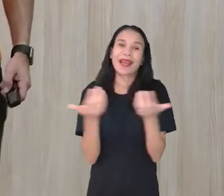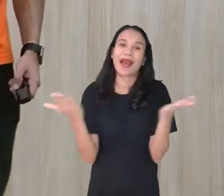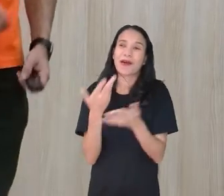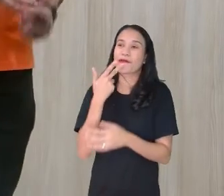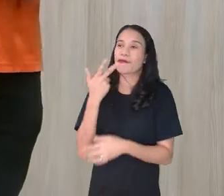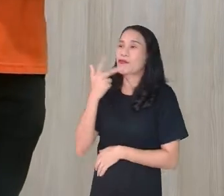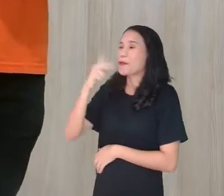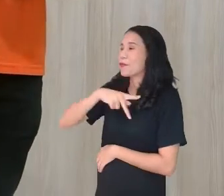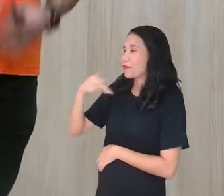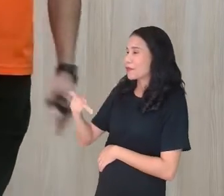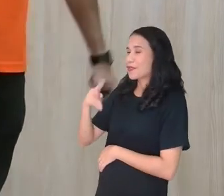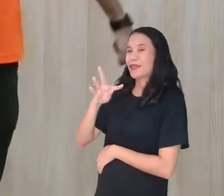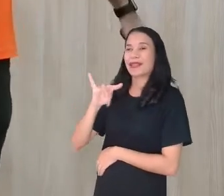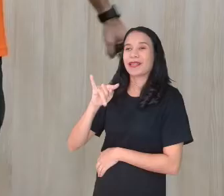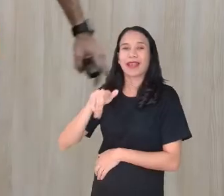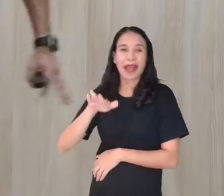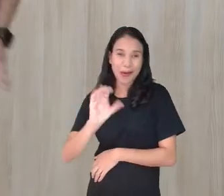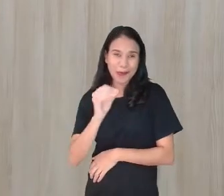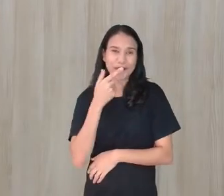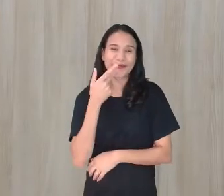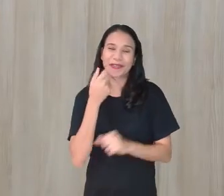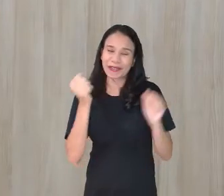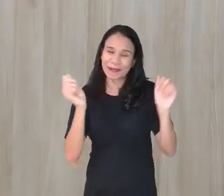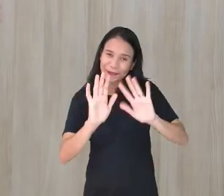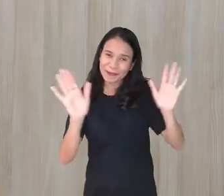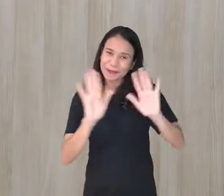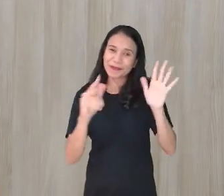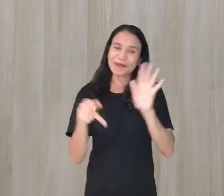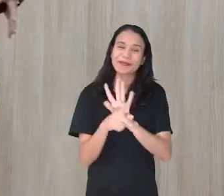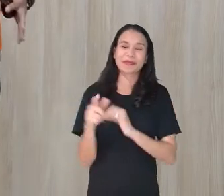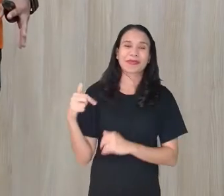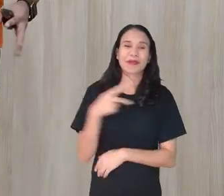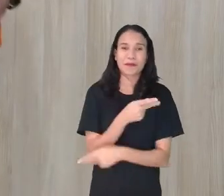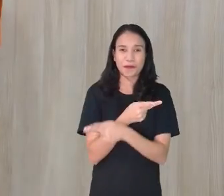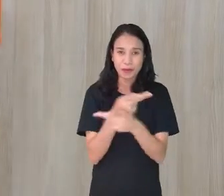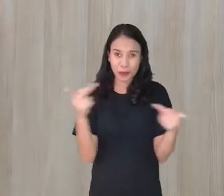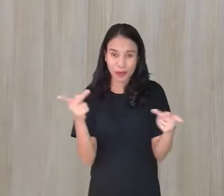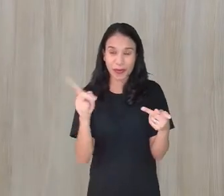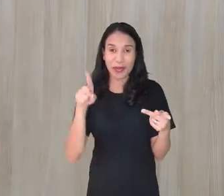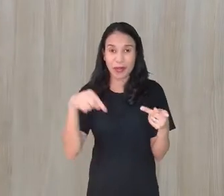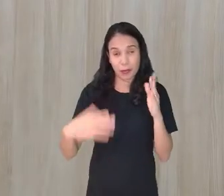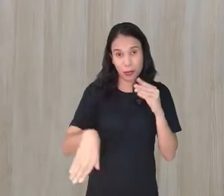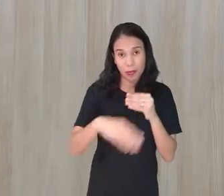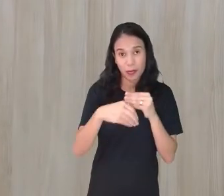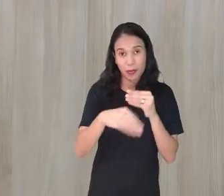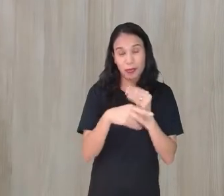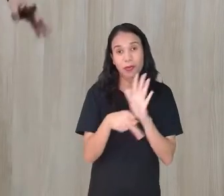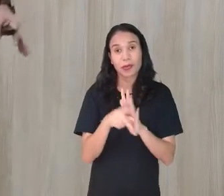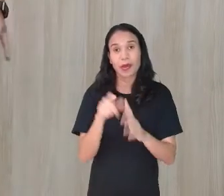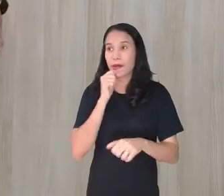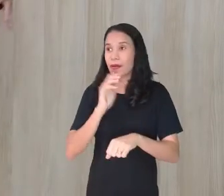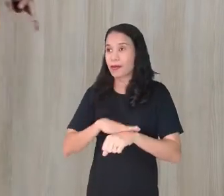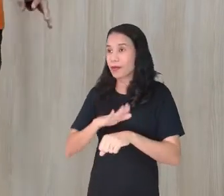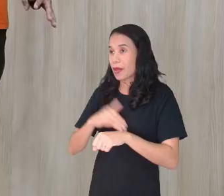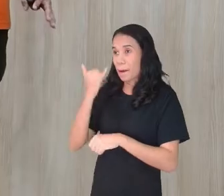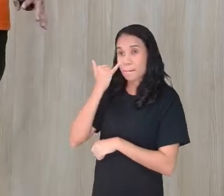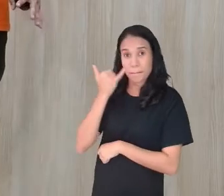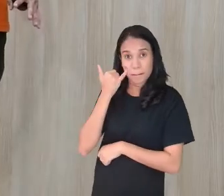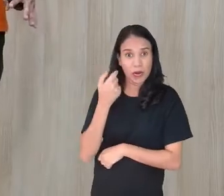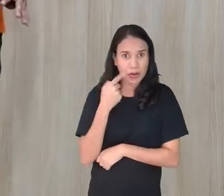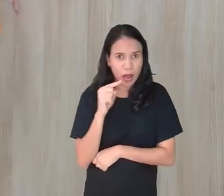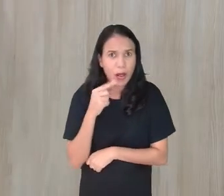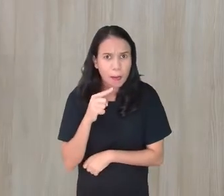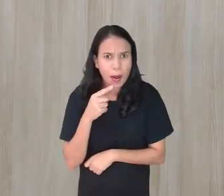passar a palavrinha para o professor Tiago, para ele fazer suas considerações finais aí. E algum comentário, tem tempo, tá, Tiago? O Billy já está arretando